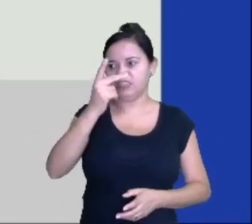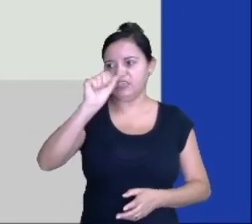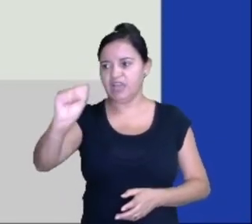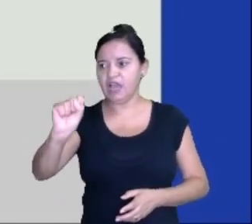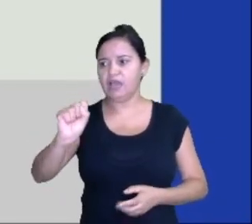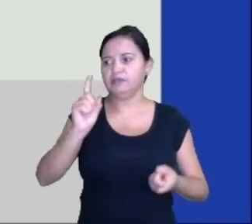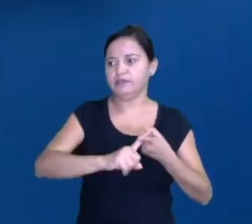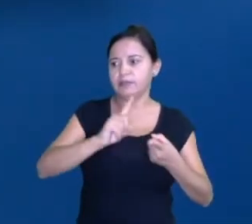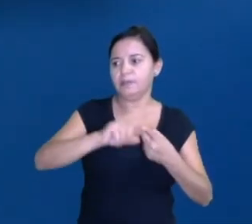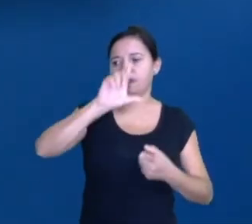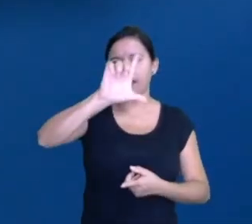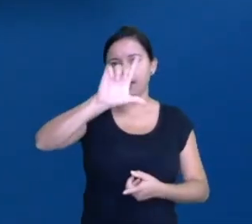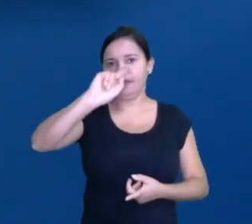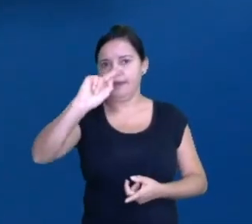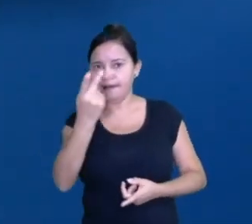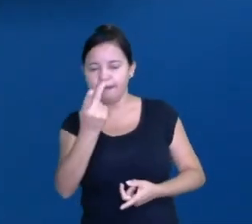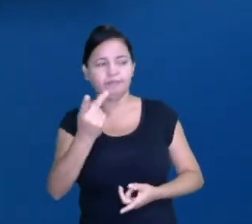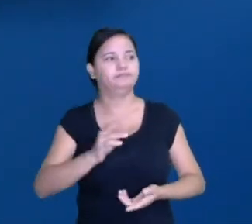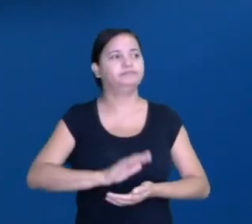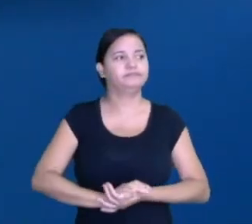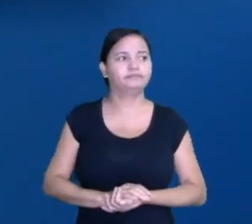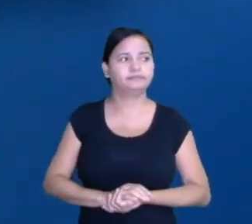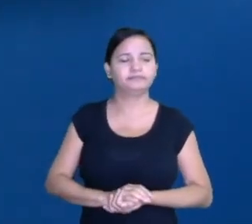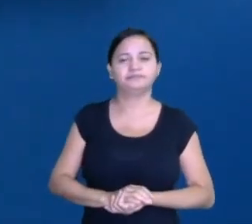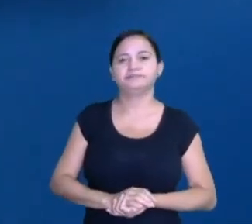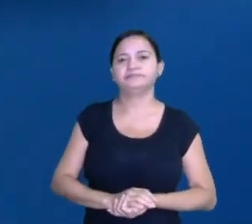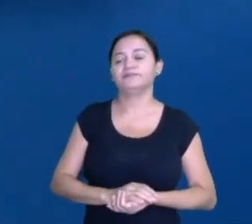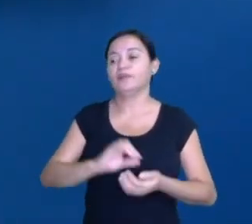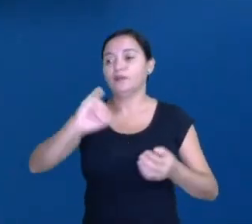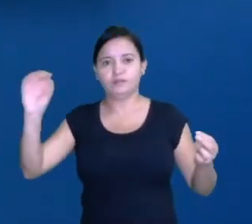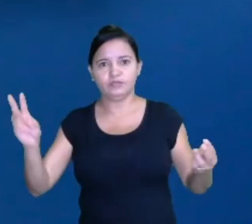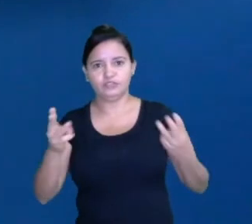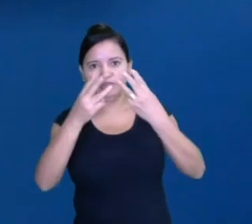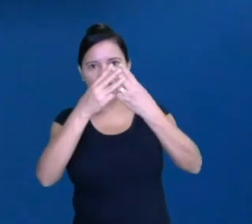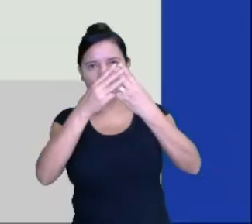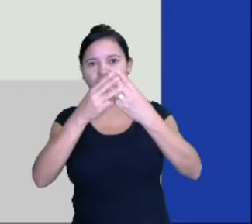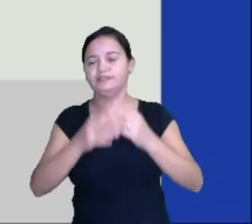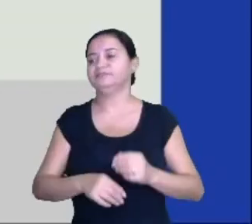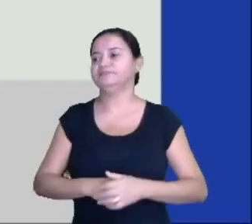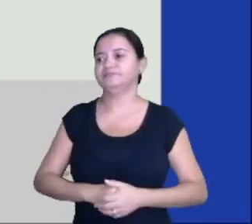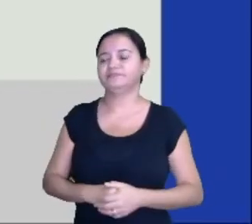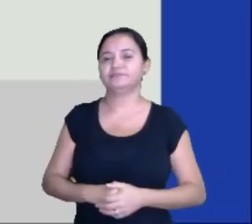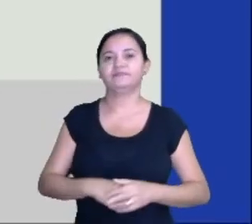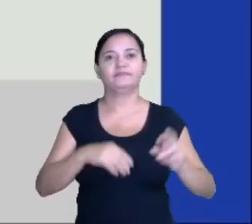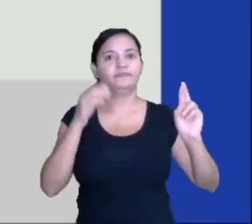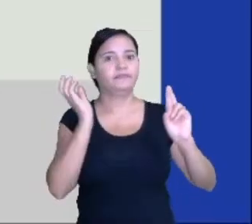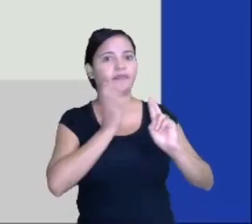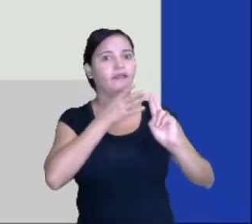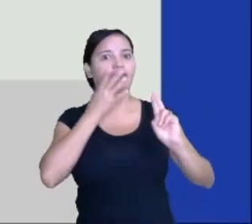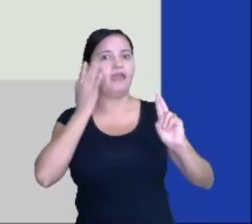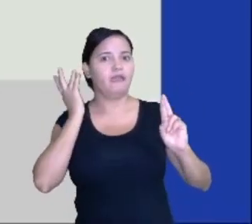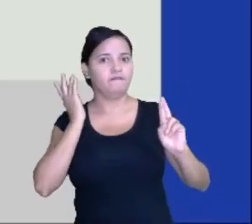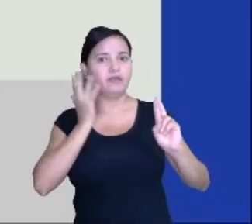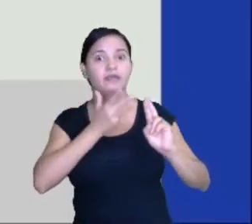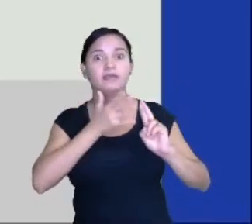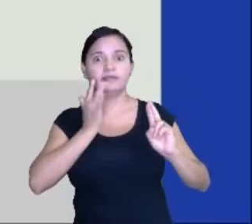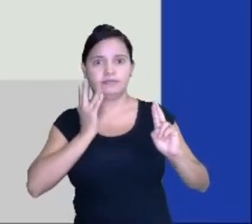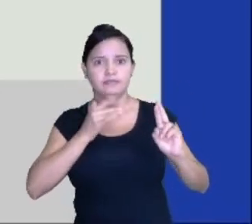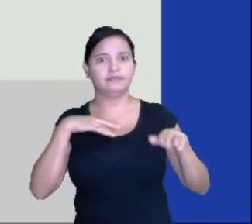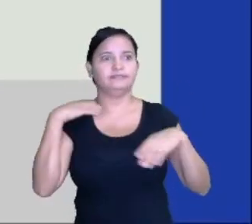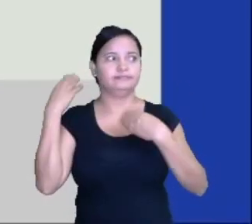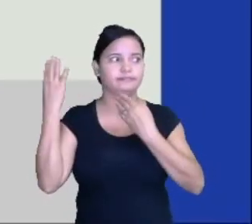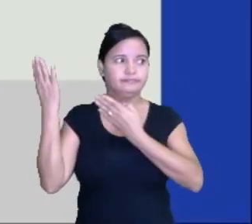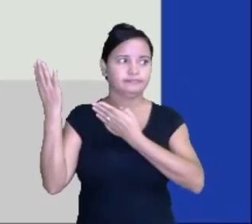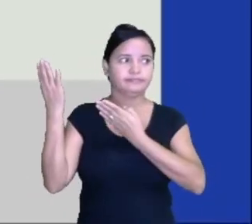o LH. Por favor, produção, para o nosso próximo slide. Vou pedir para a produção justamente enfatizar que são as